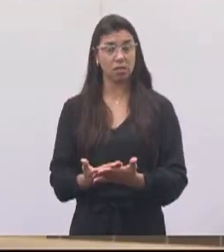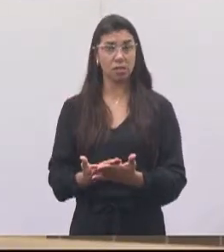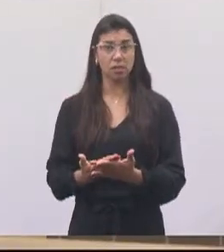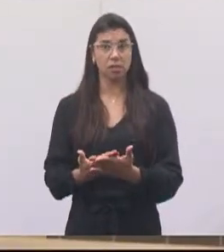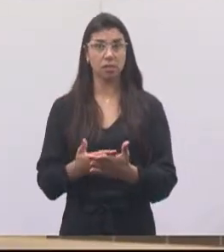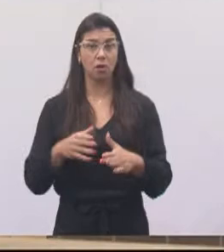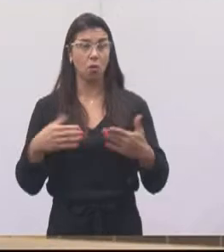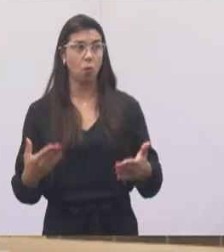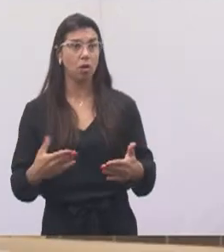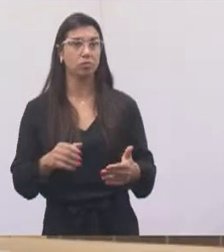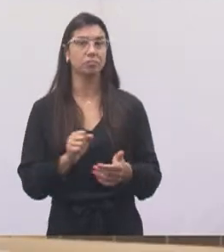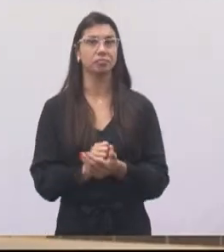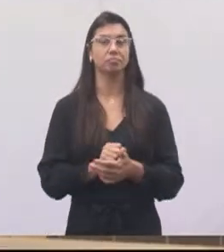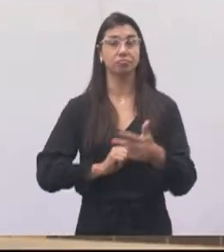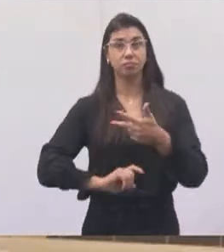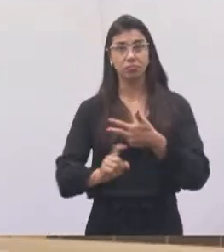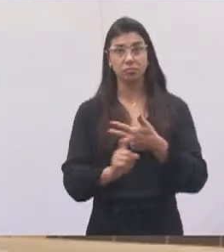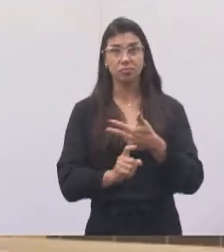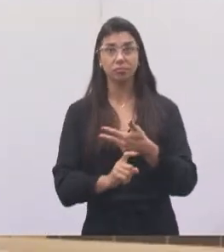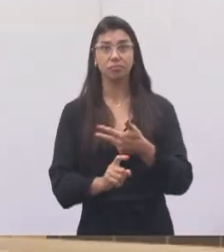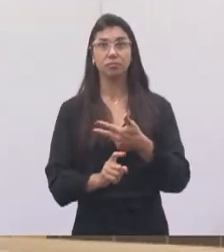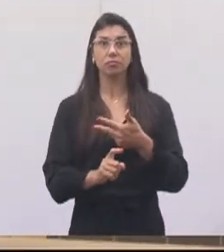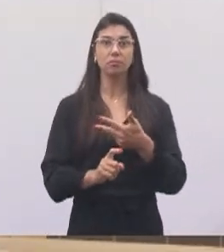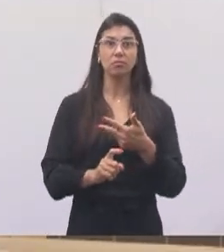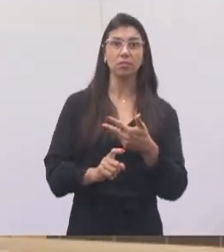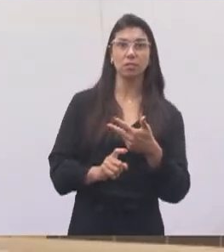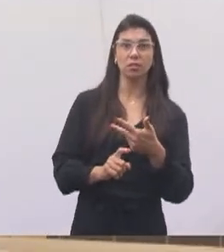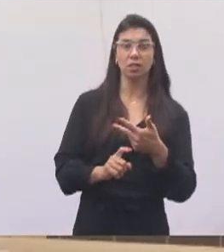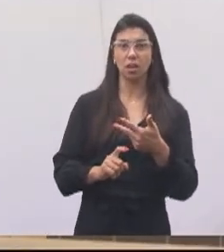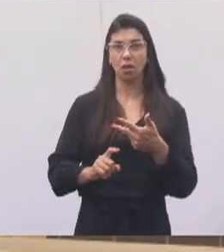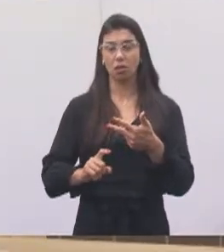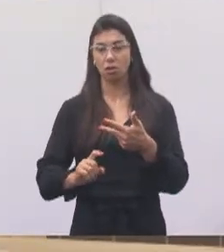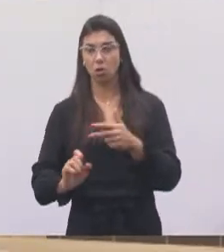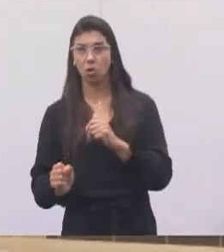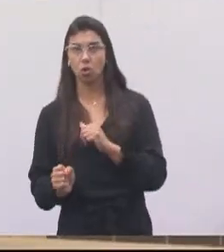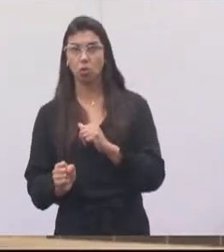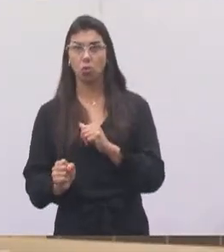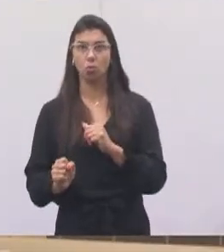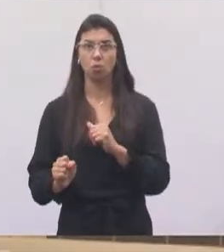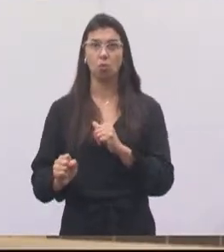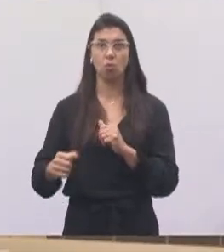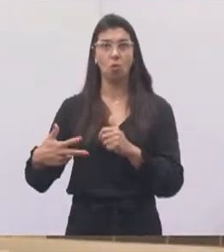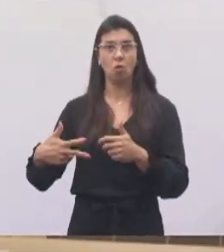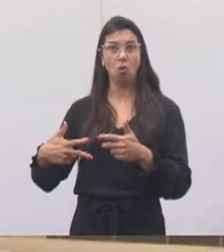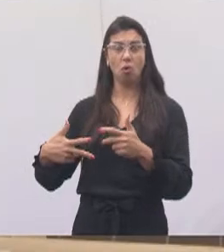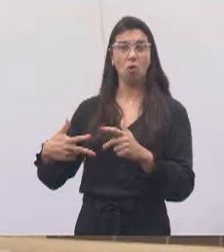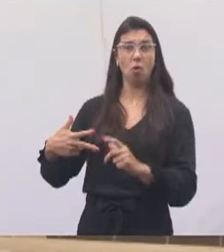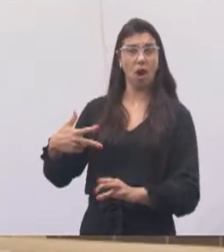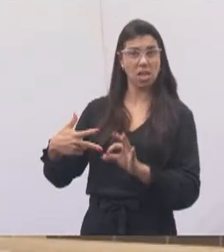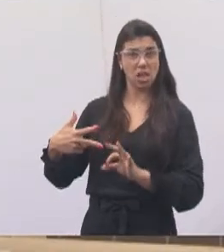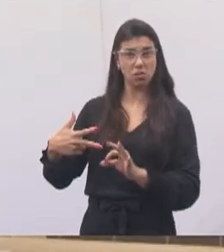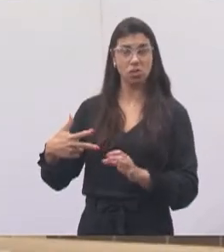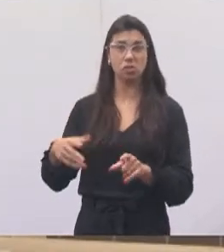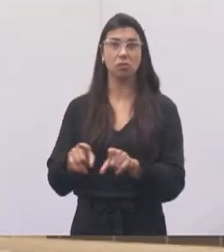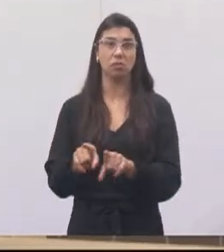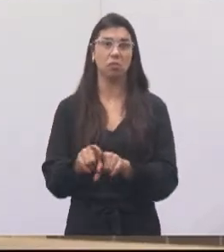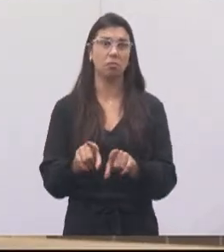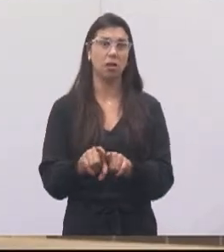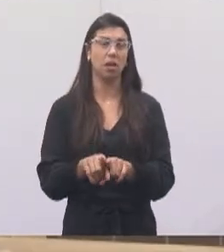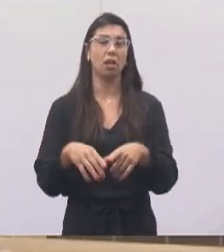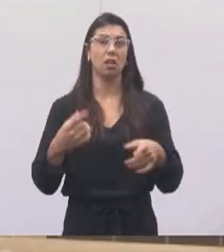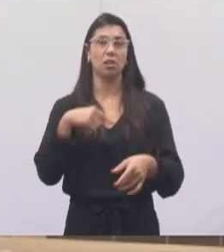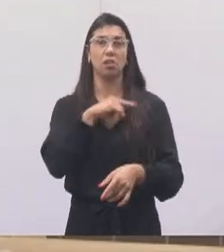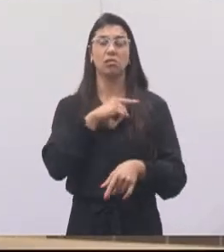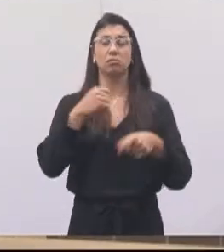o executivo, no olhar do jurídico do executivo, não foi o olhar do prefeito, o executivo achou que se a